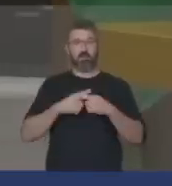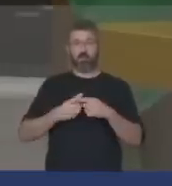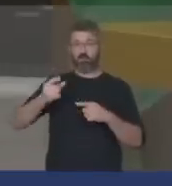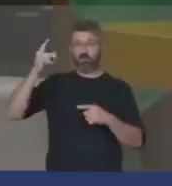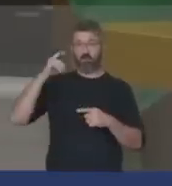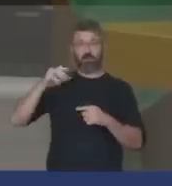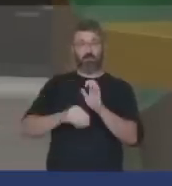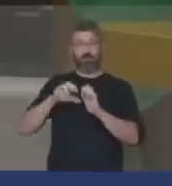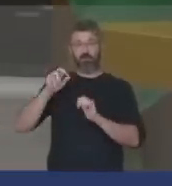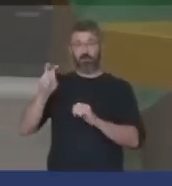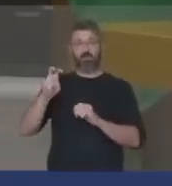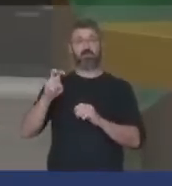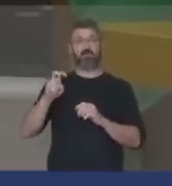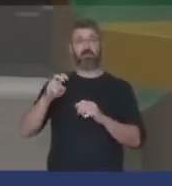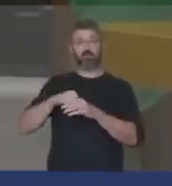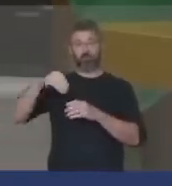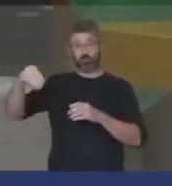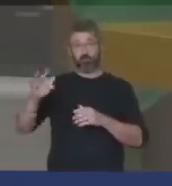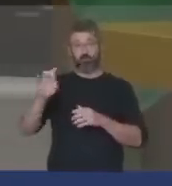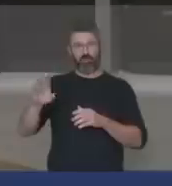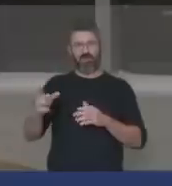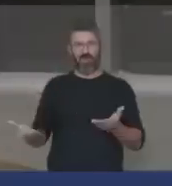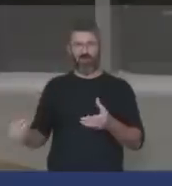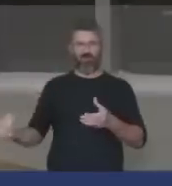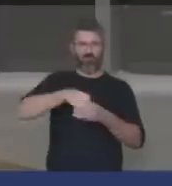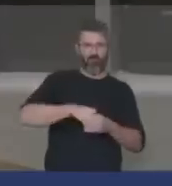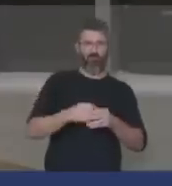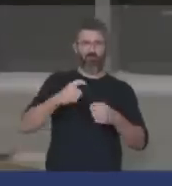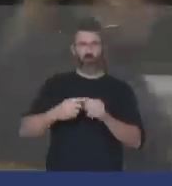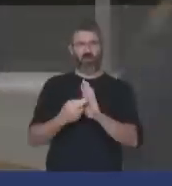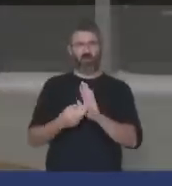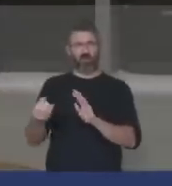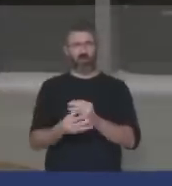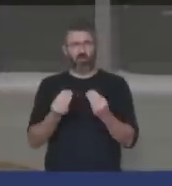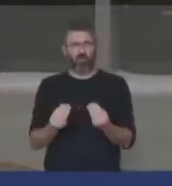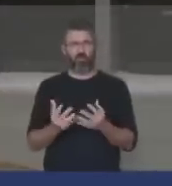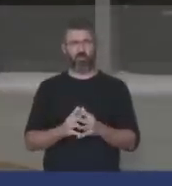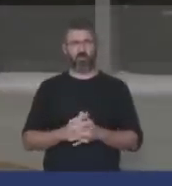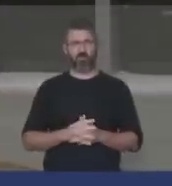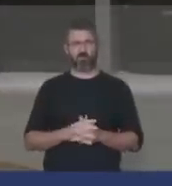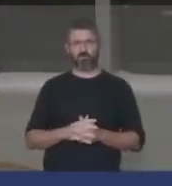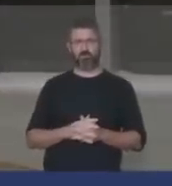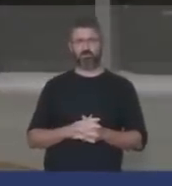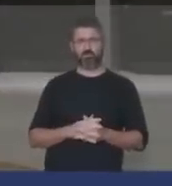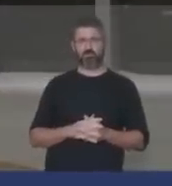constitucional 95 excluída, agora se incorpora e se inclui o Fundeb no novo arcabouço fiscal.